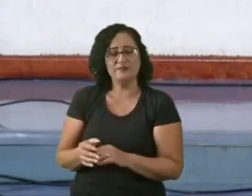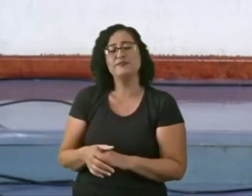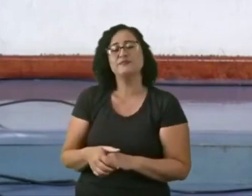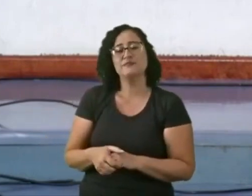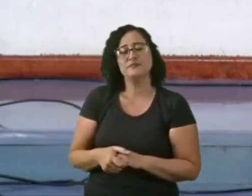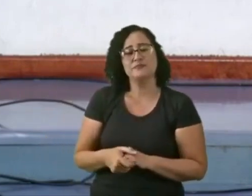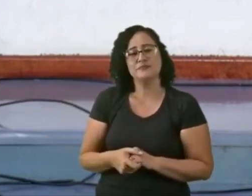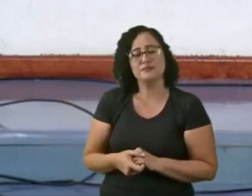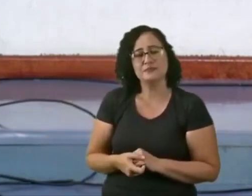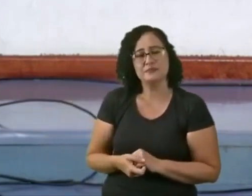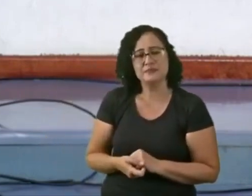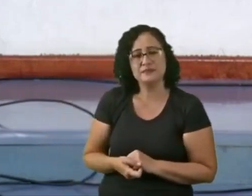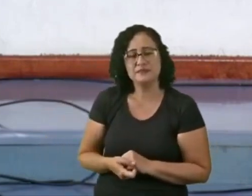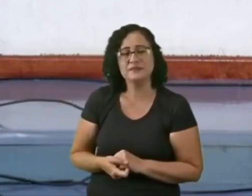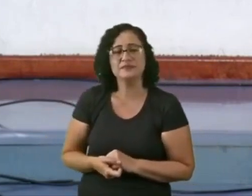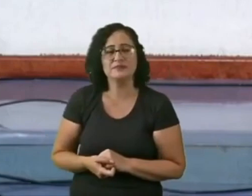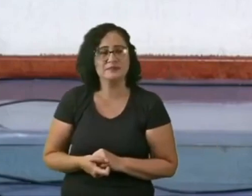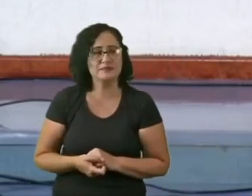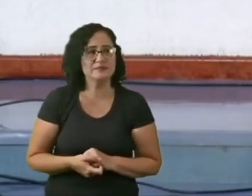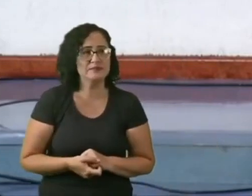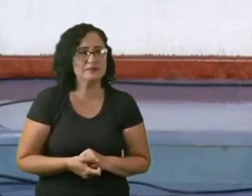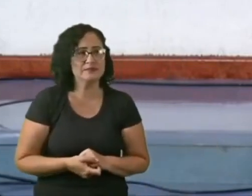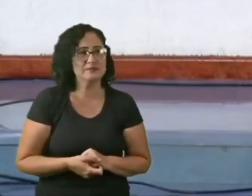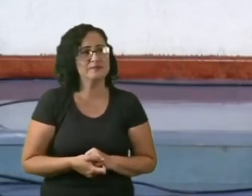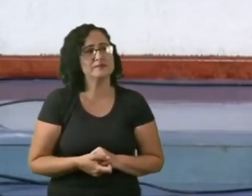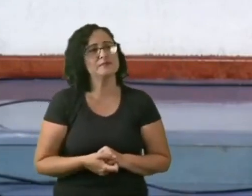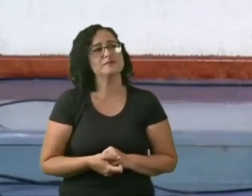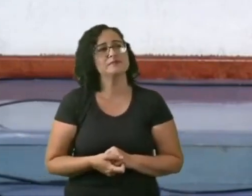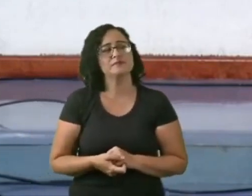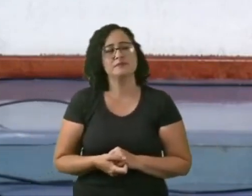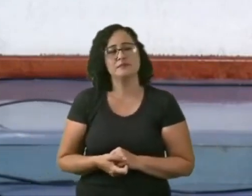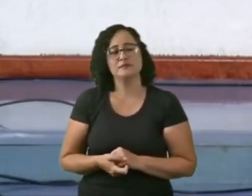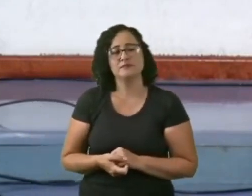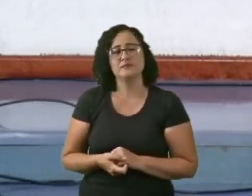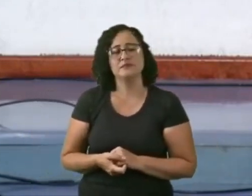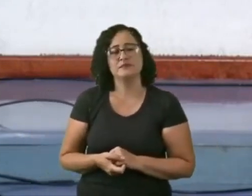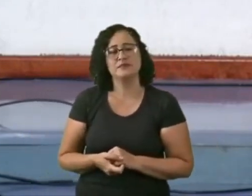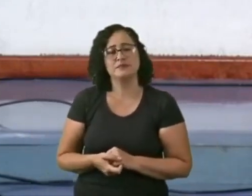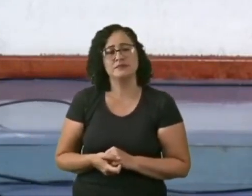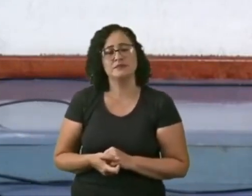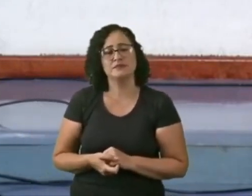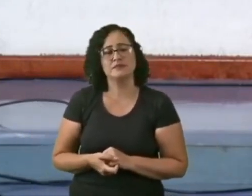vales. Mesmo estando distante,